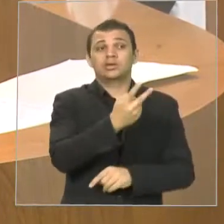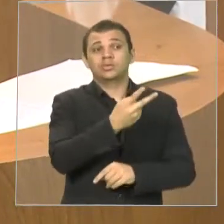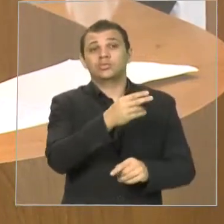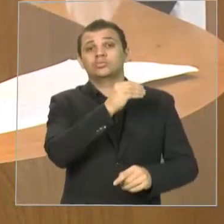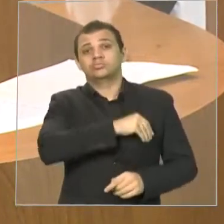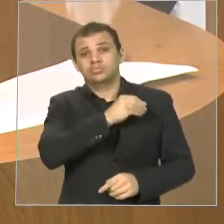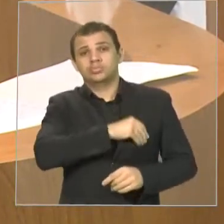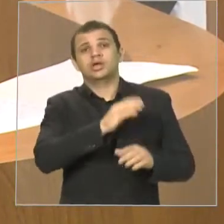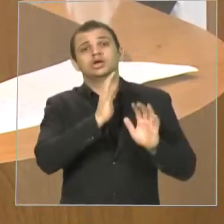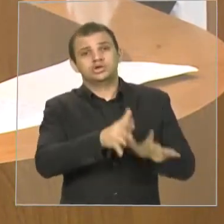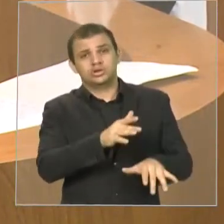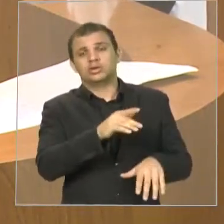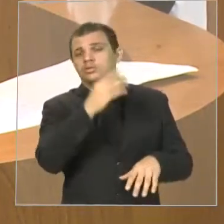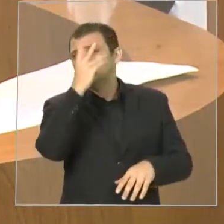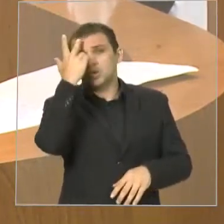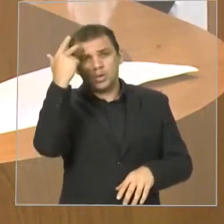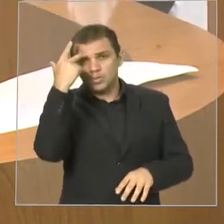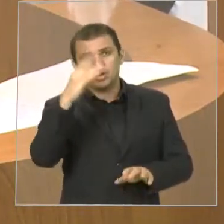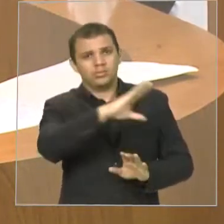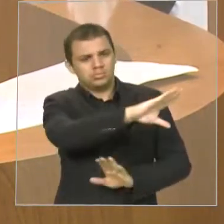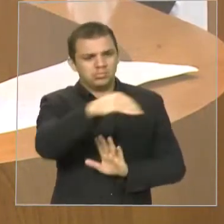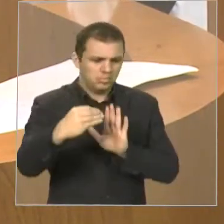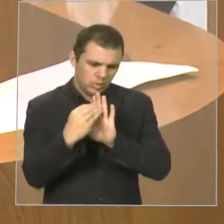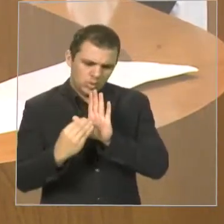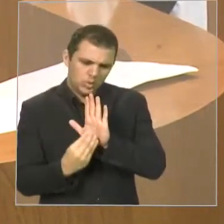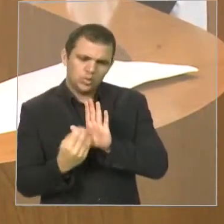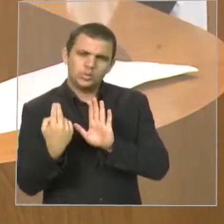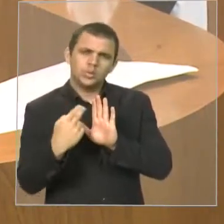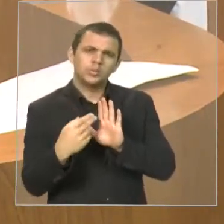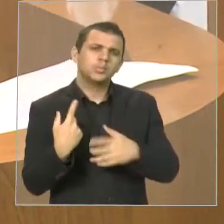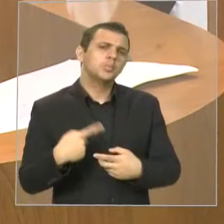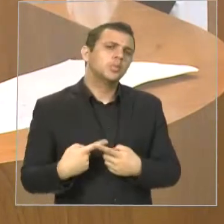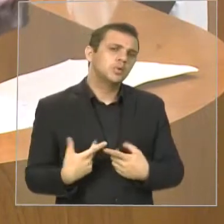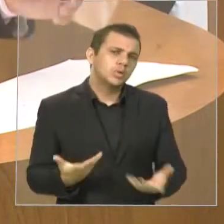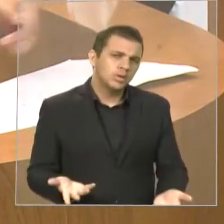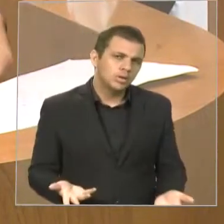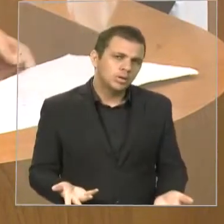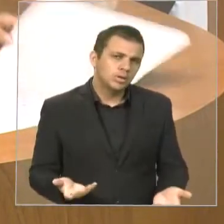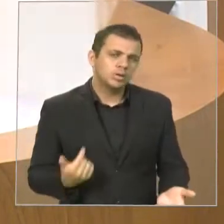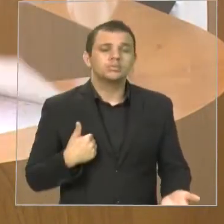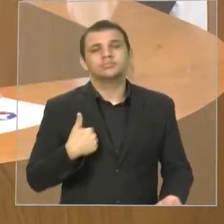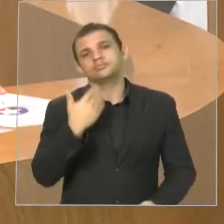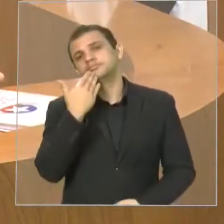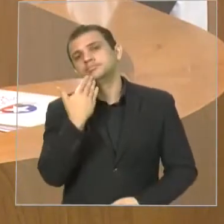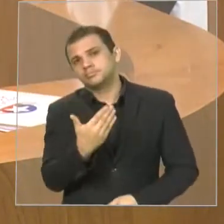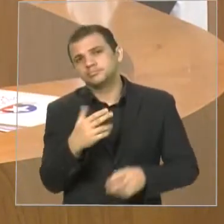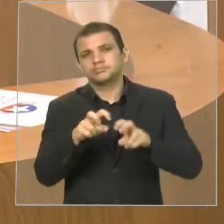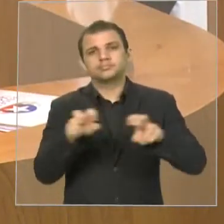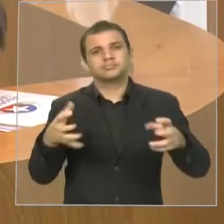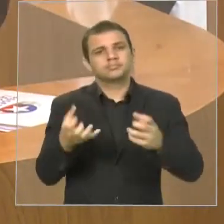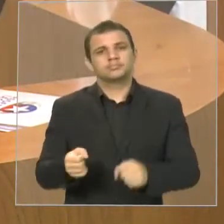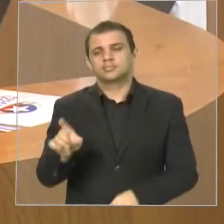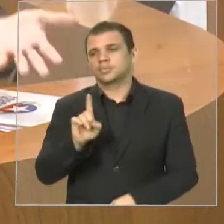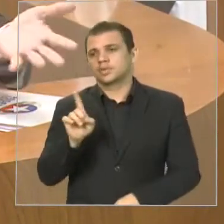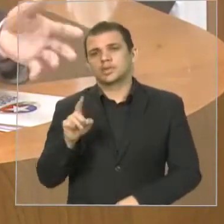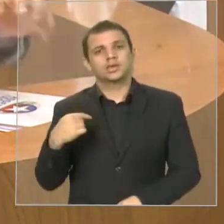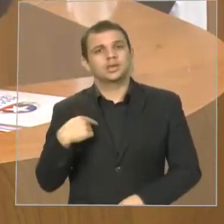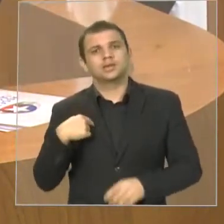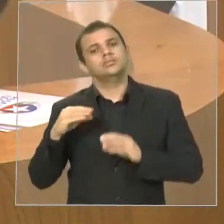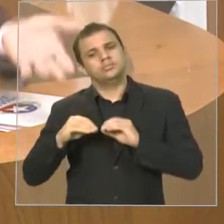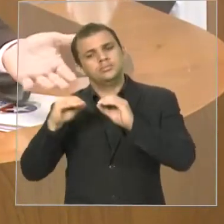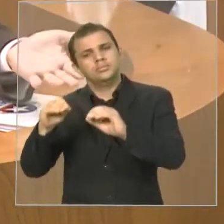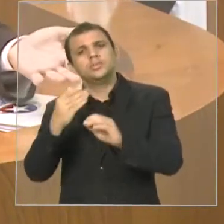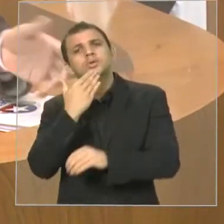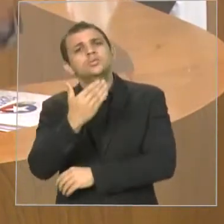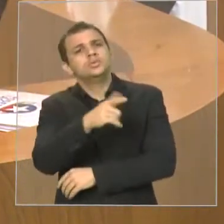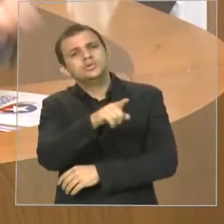Simples, solicitamos e a mesa rejeitou. Estou diante do requerimento e peço a todos que possam aprovar, já que é transparente, já que